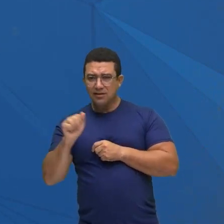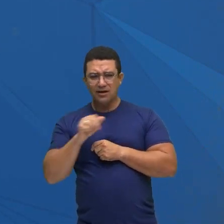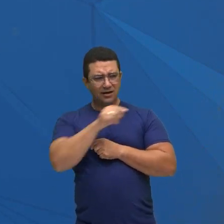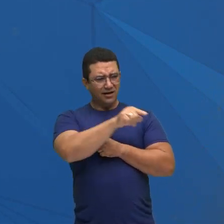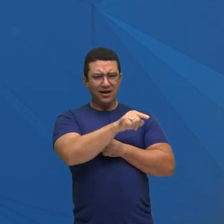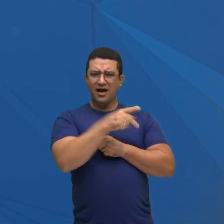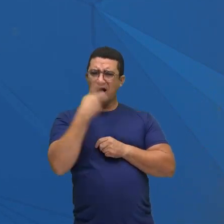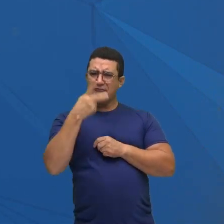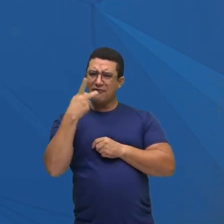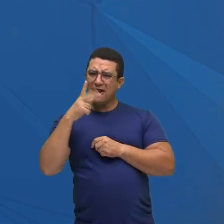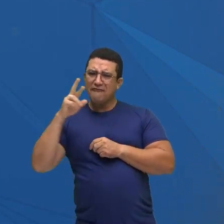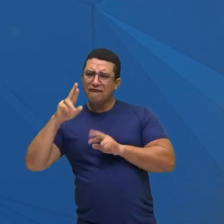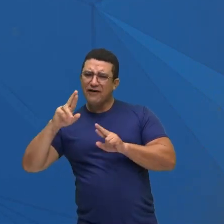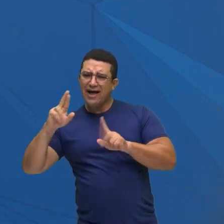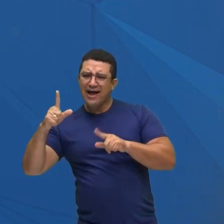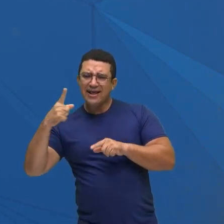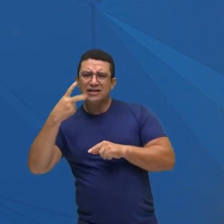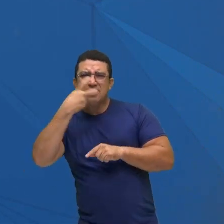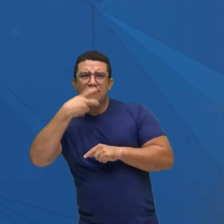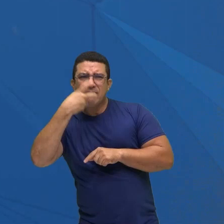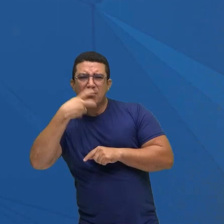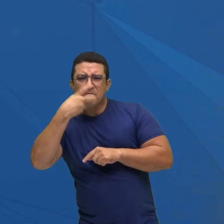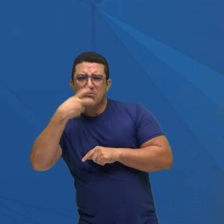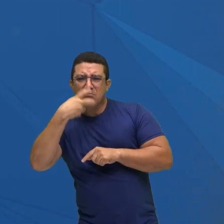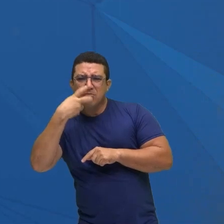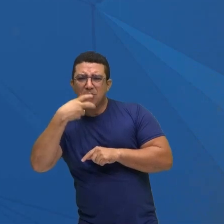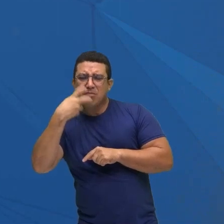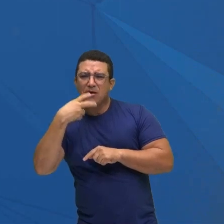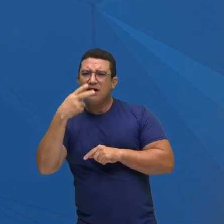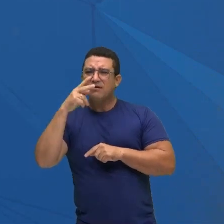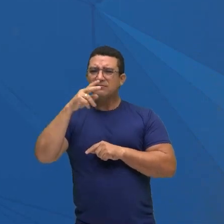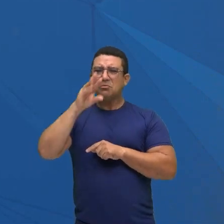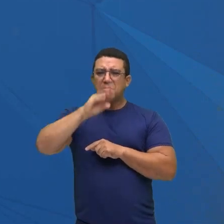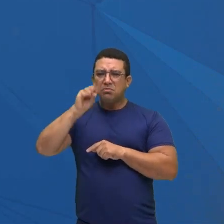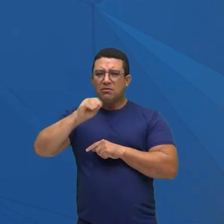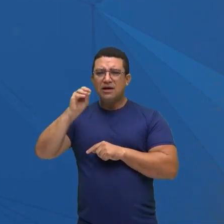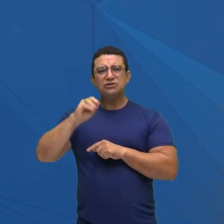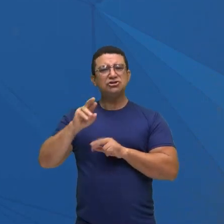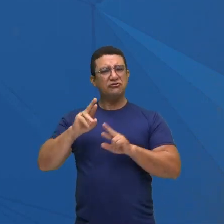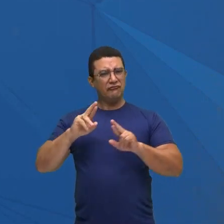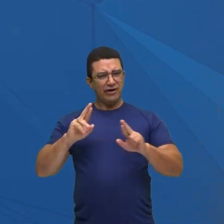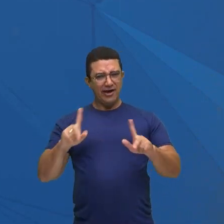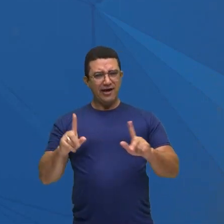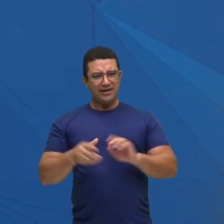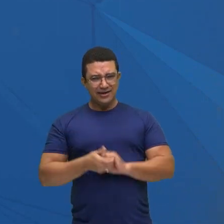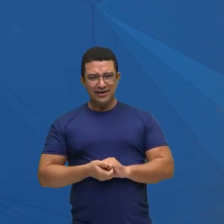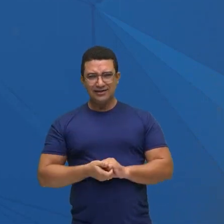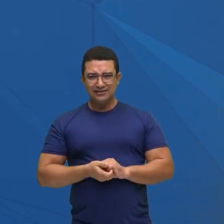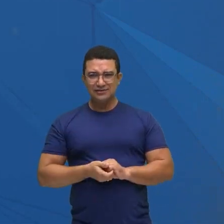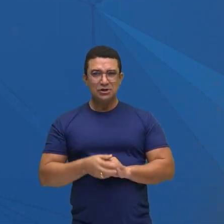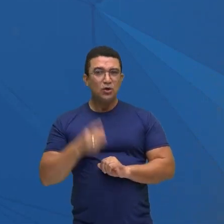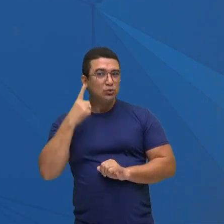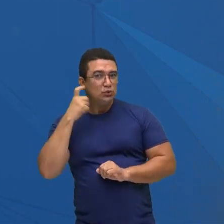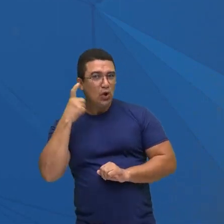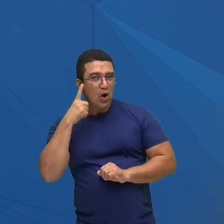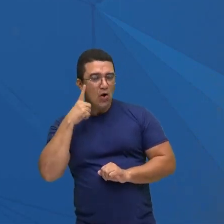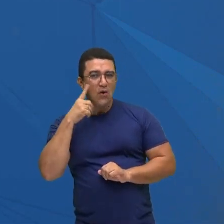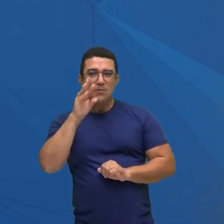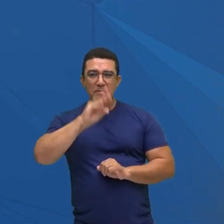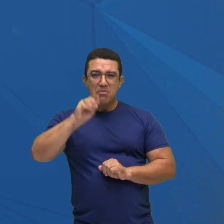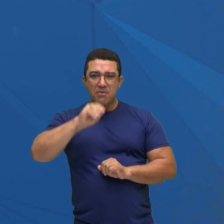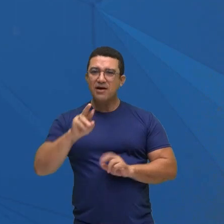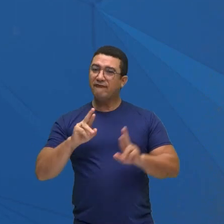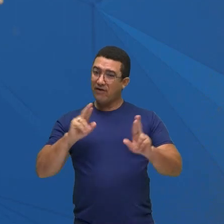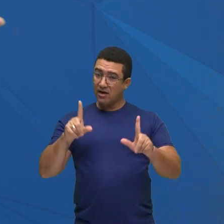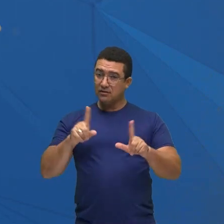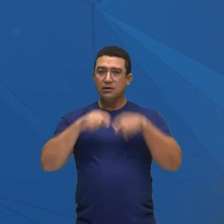falando certo? Será que ela está falando errado? É comum, mas é mais importante ainda a gente respeitar essas diferenças, né? Entender os